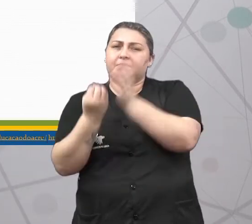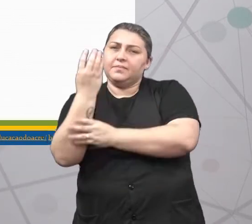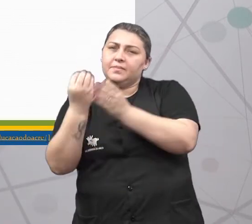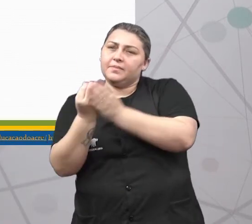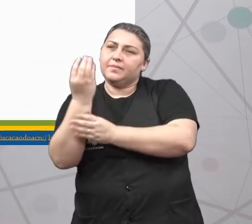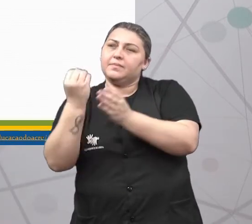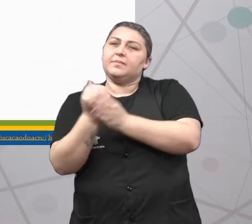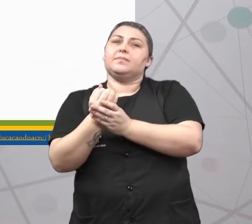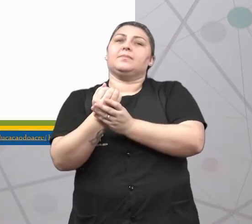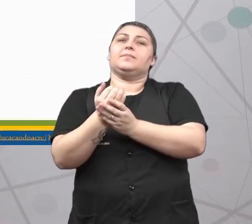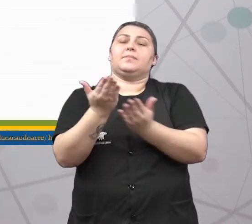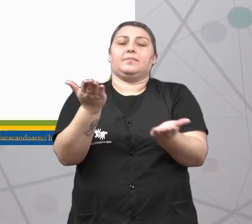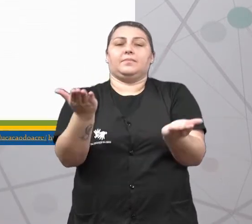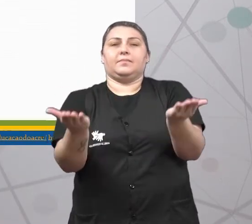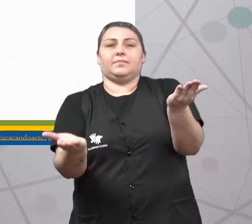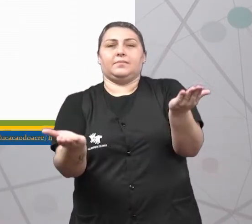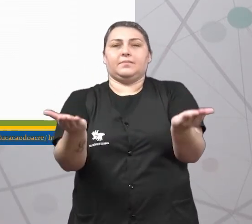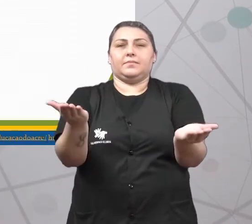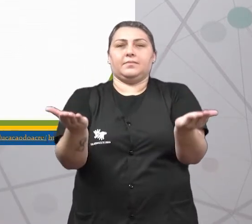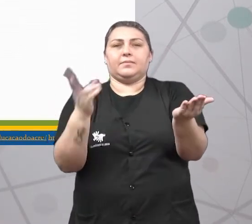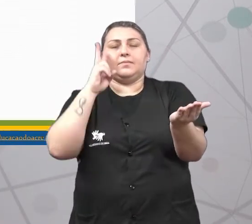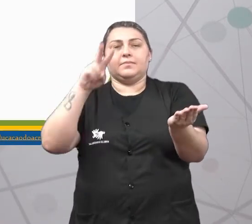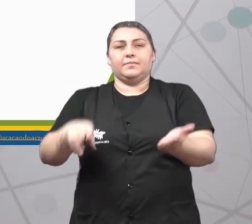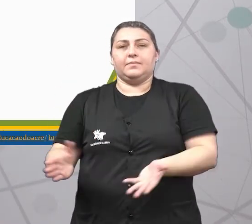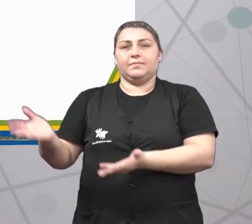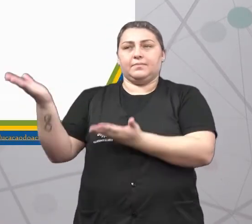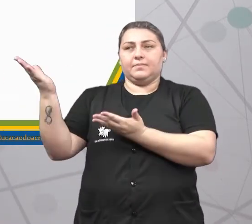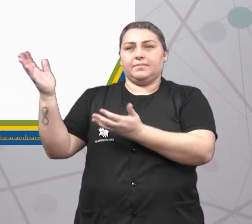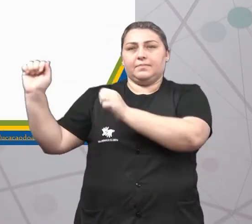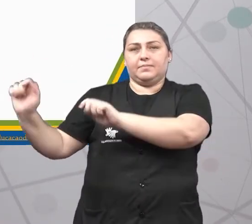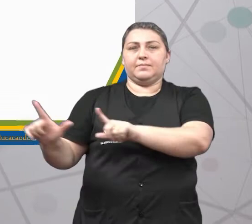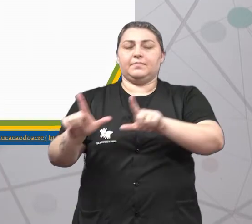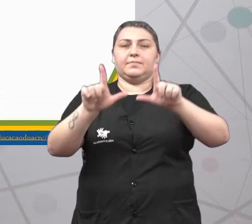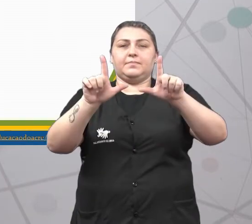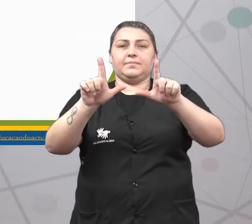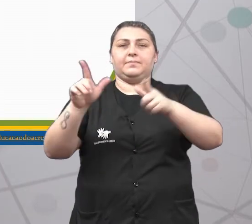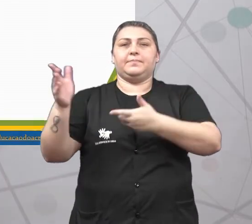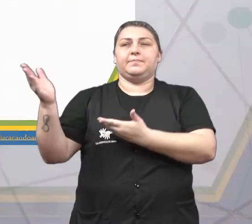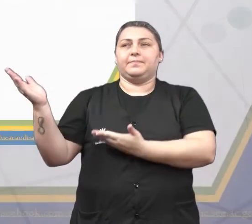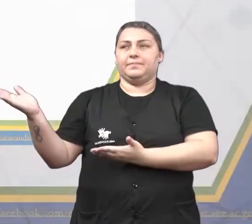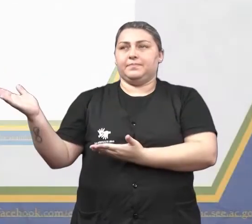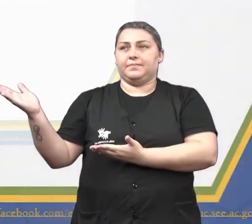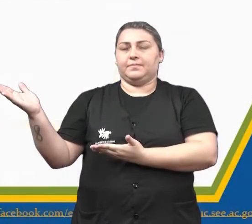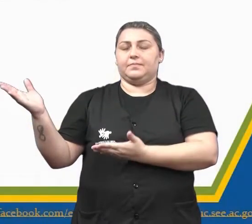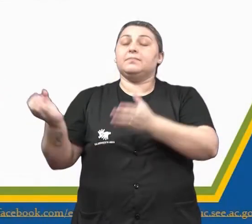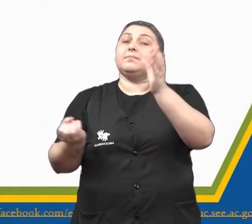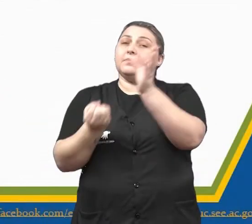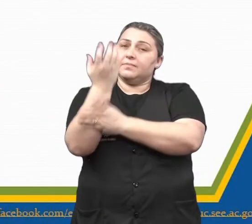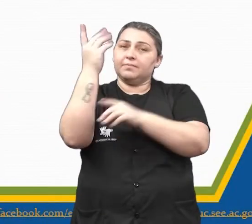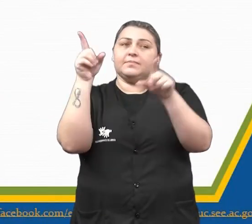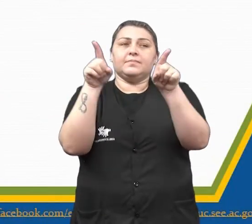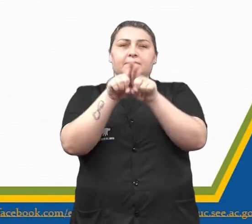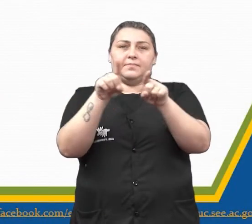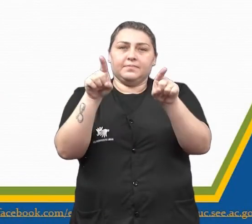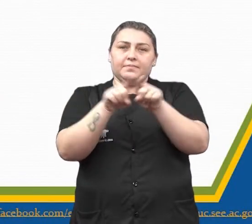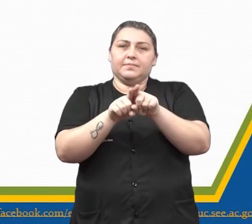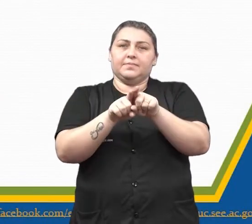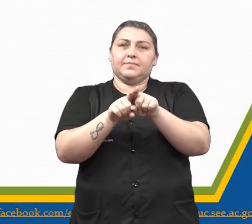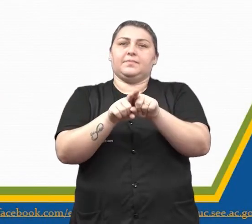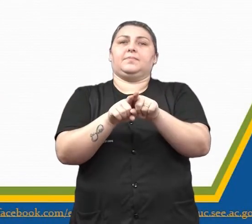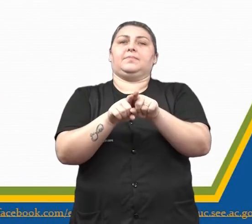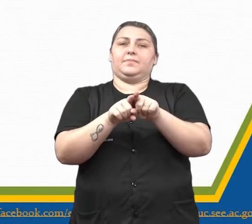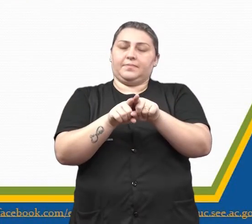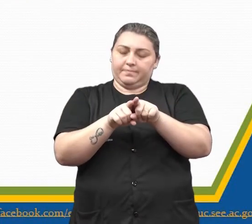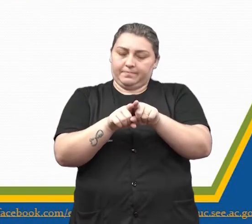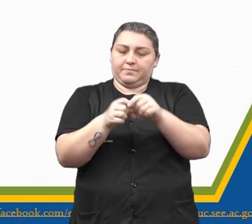de balanças, como essas que vocês estão vendo aí no slide. E surgiram também, os pesos foram